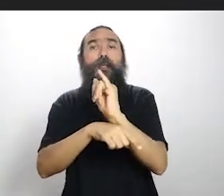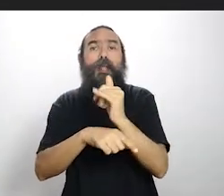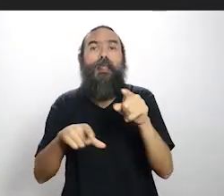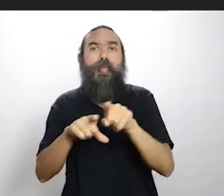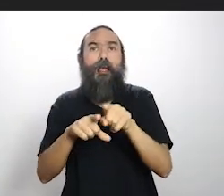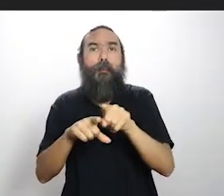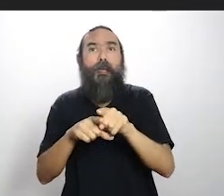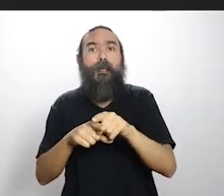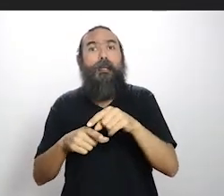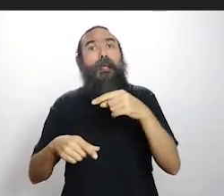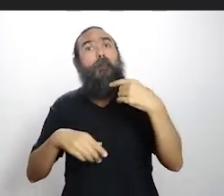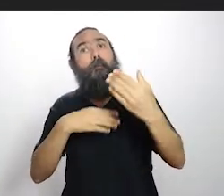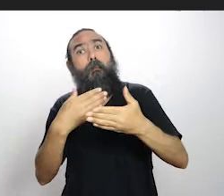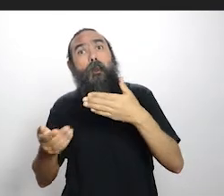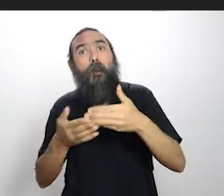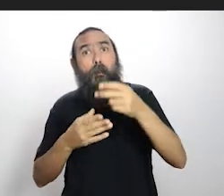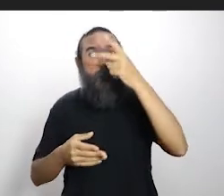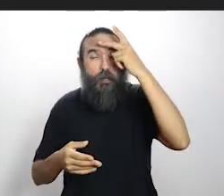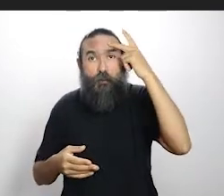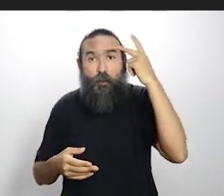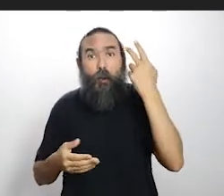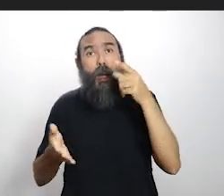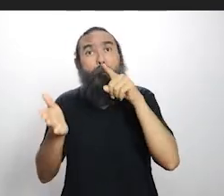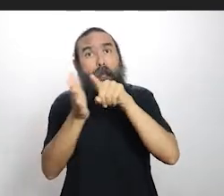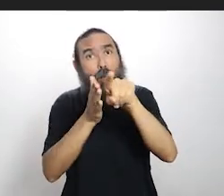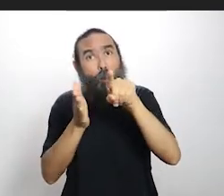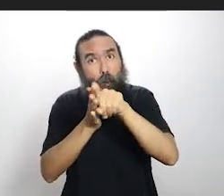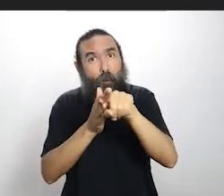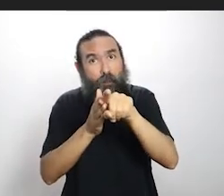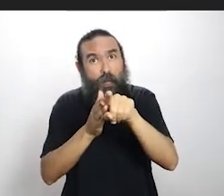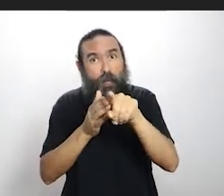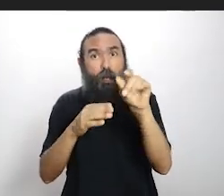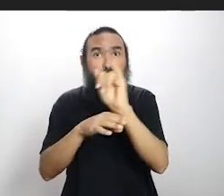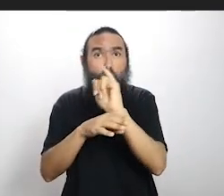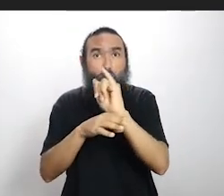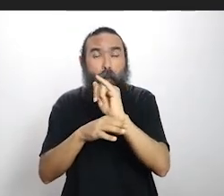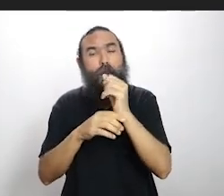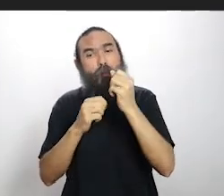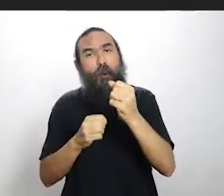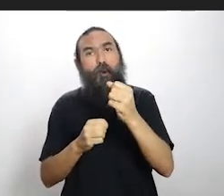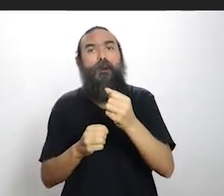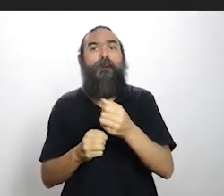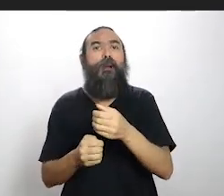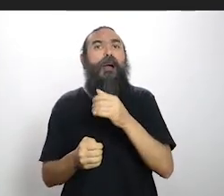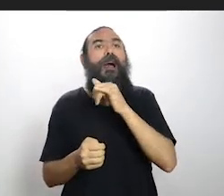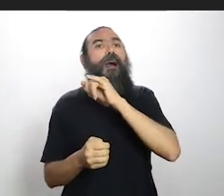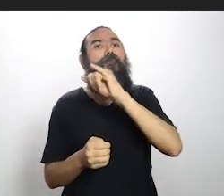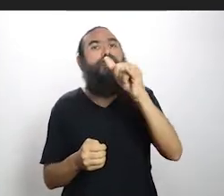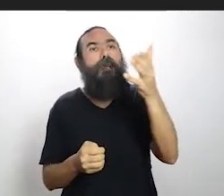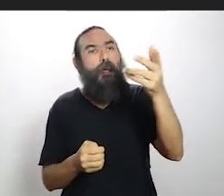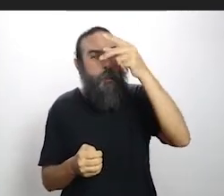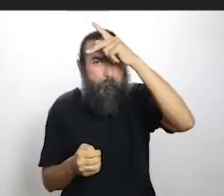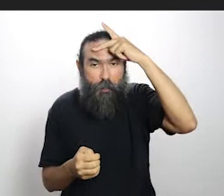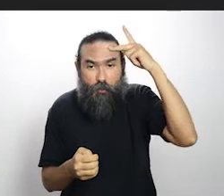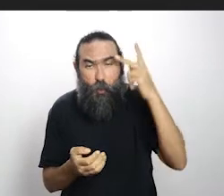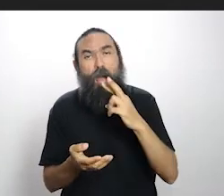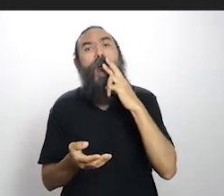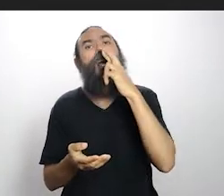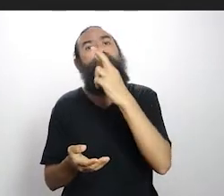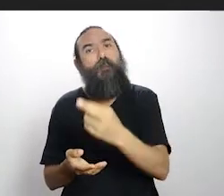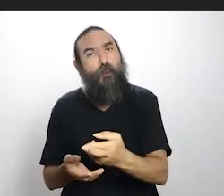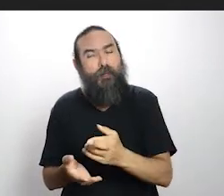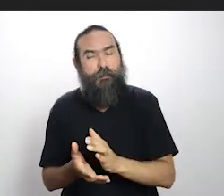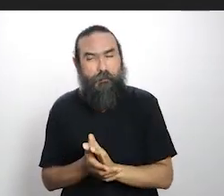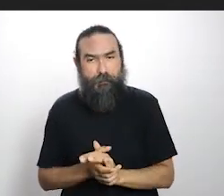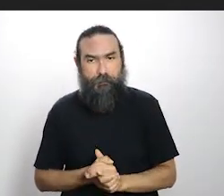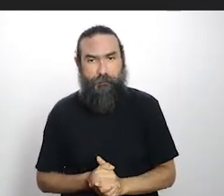estar dando suporte caso surja alguma pergunta, e depois, quando finalizar a rodada, para estar direcionando a pergunta para cada um de